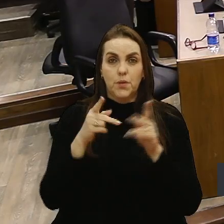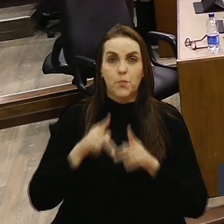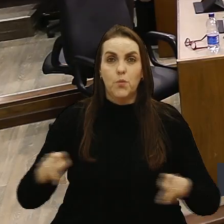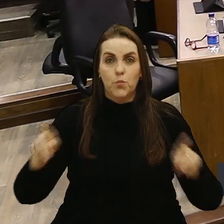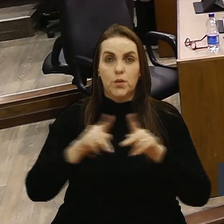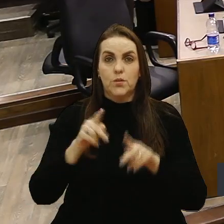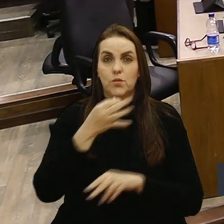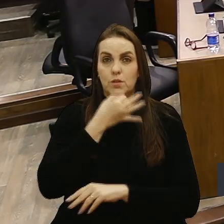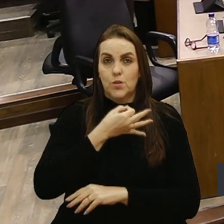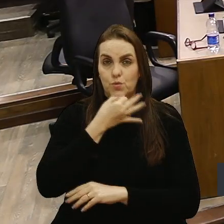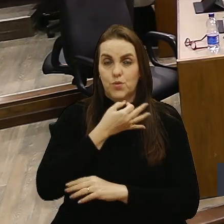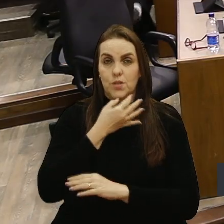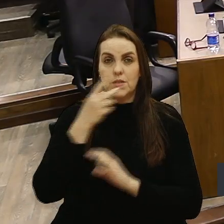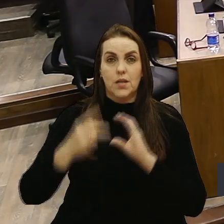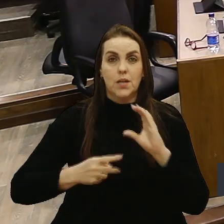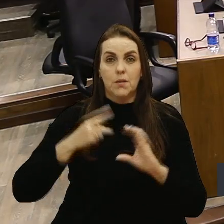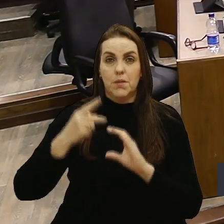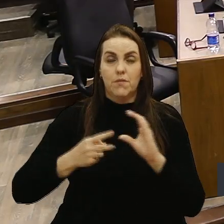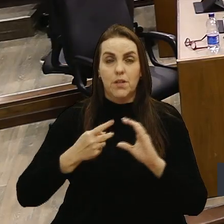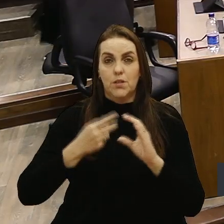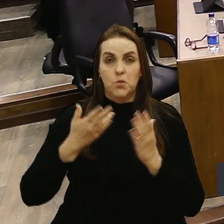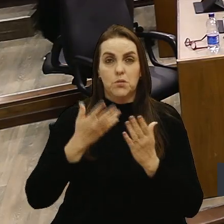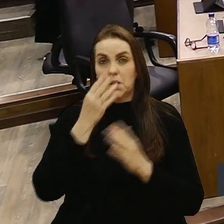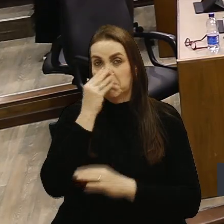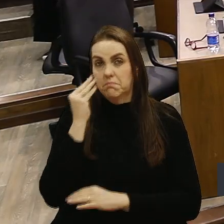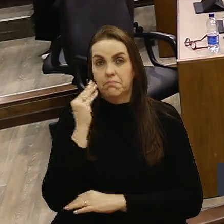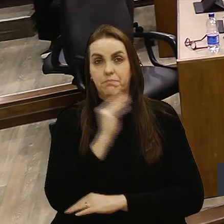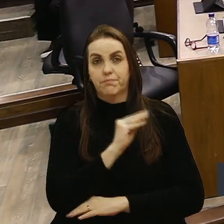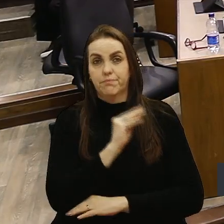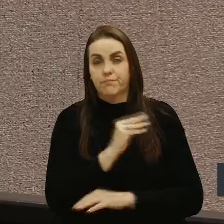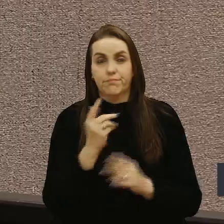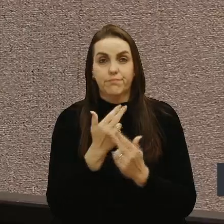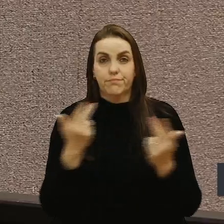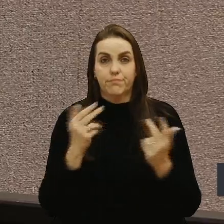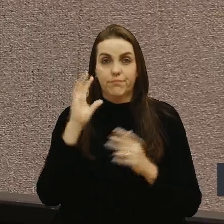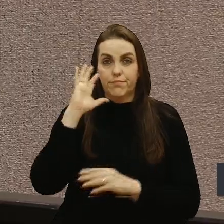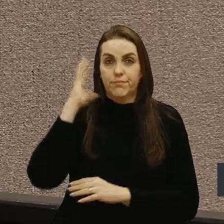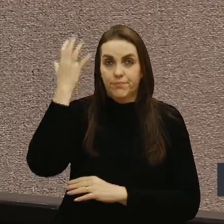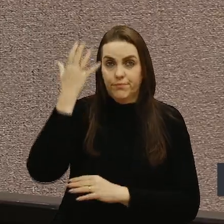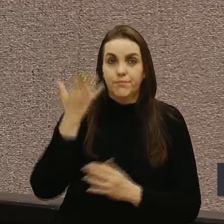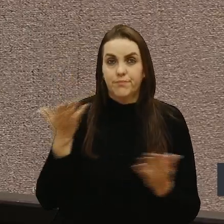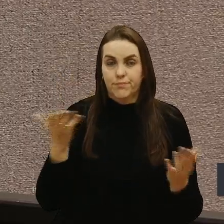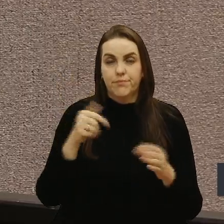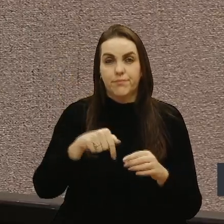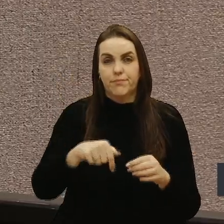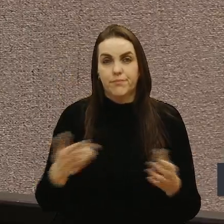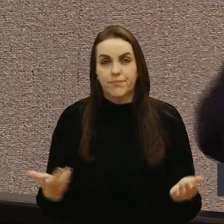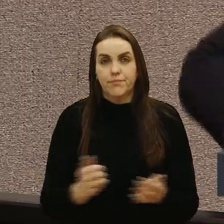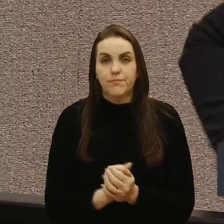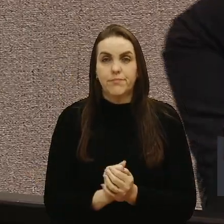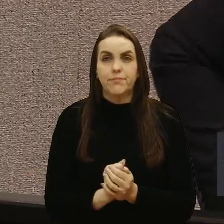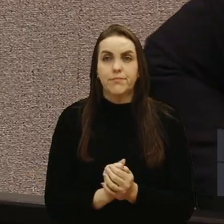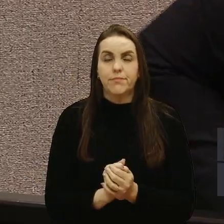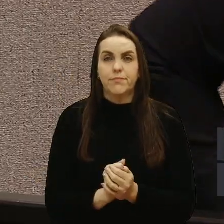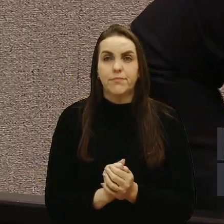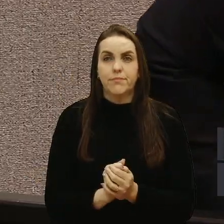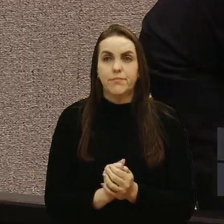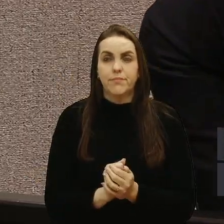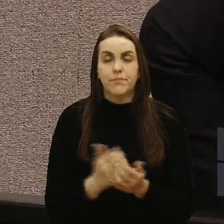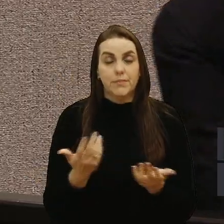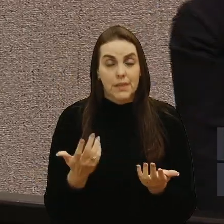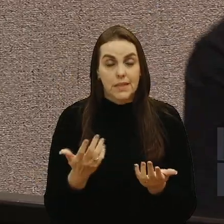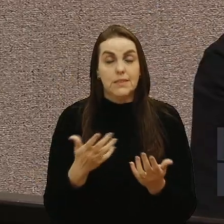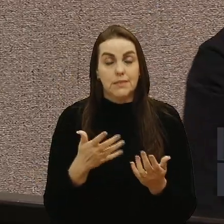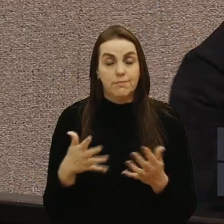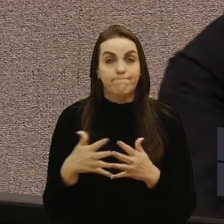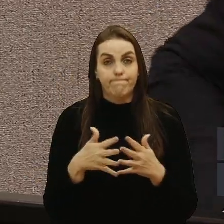Vereadores não está alheia à situação e ao que ocorre aqui dentro. E desses intentos, né, do governador